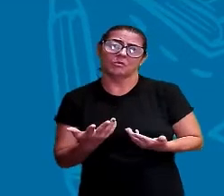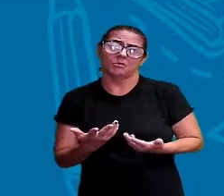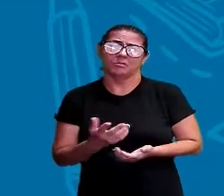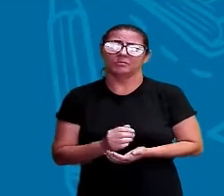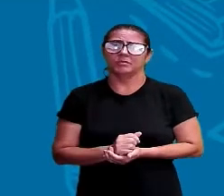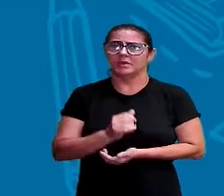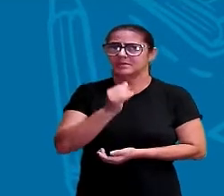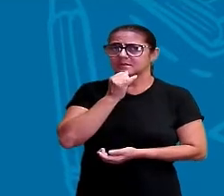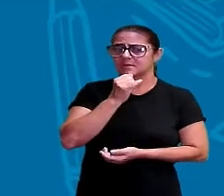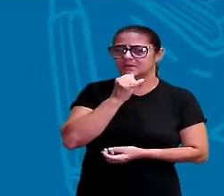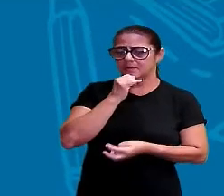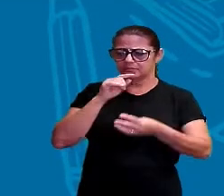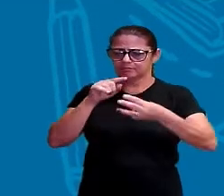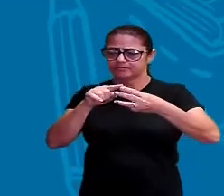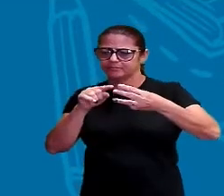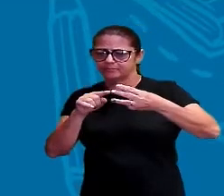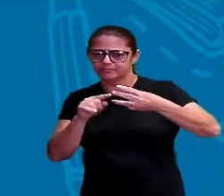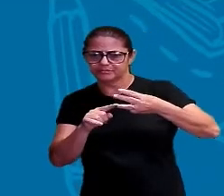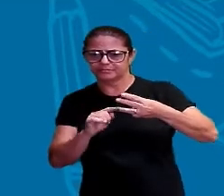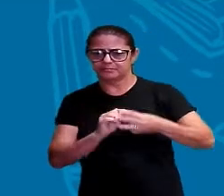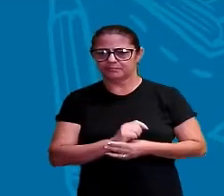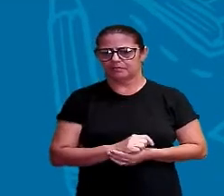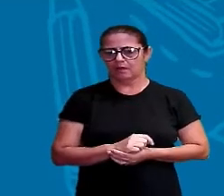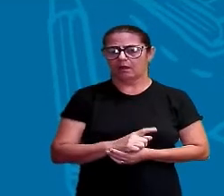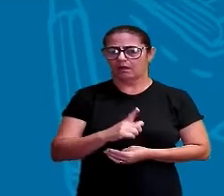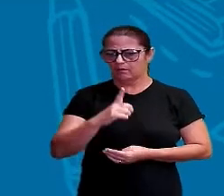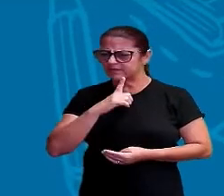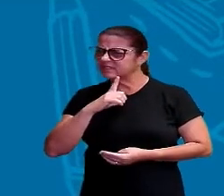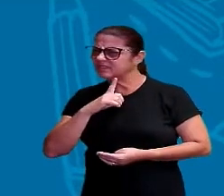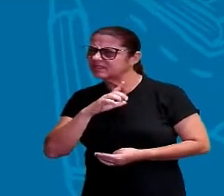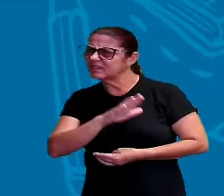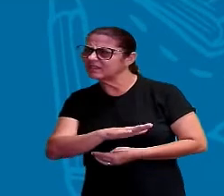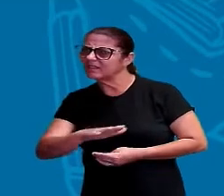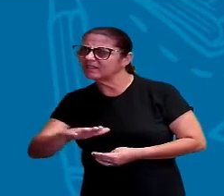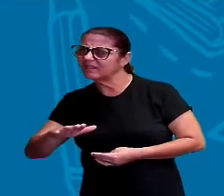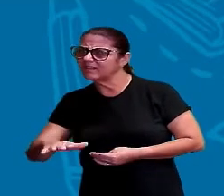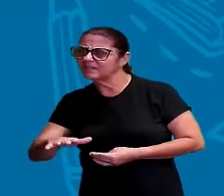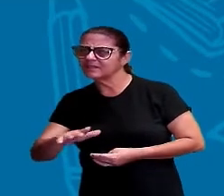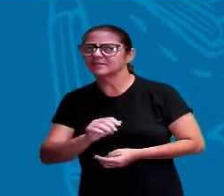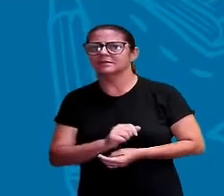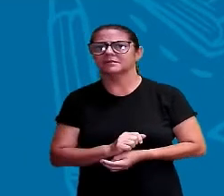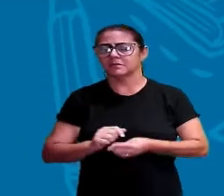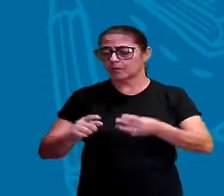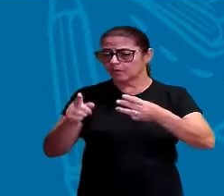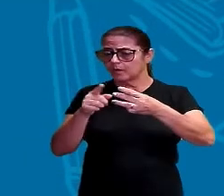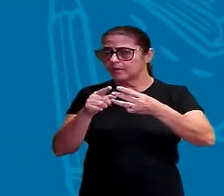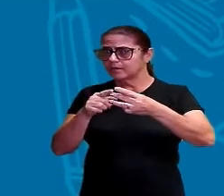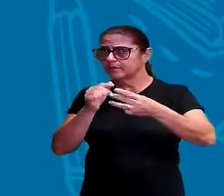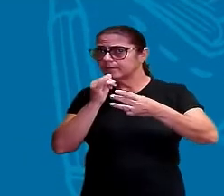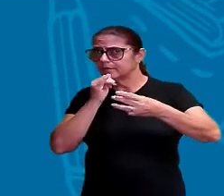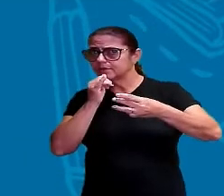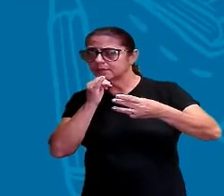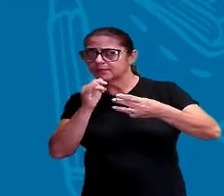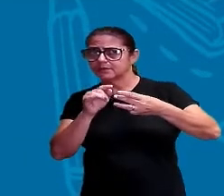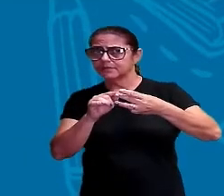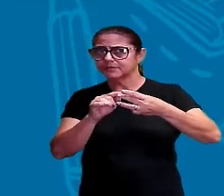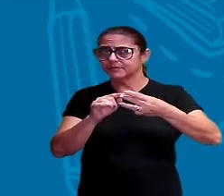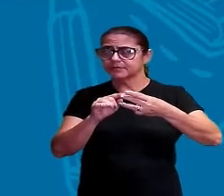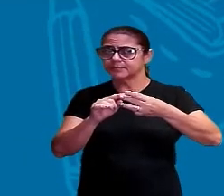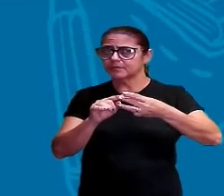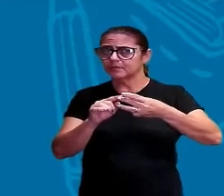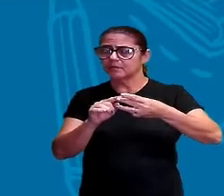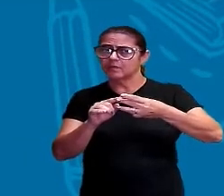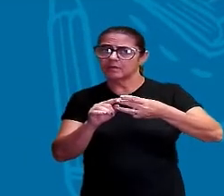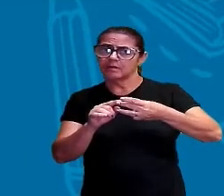primeiro exemplo aí, ó. Do you have kids? Você tem crianças? No segundo exemplo, com relação a